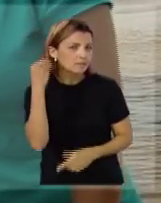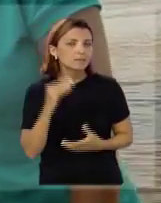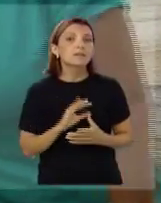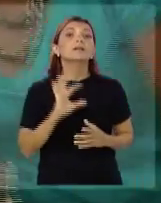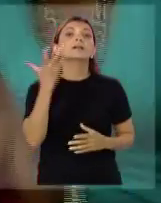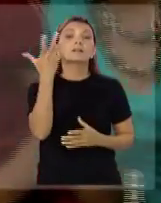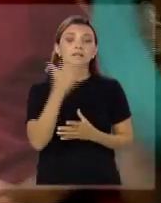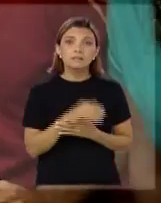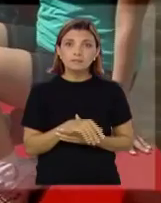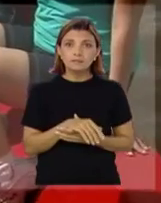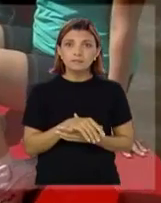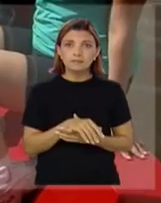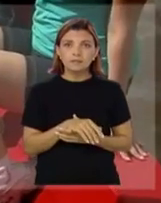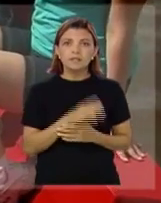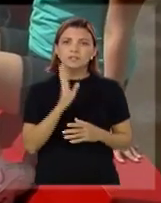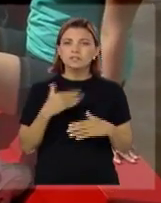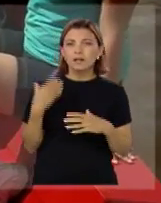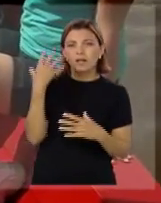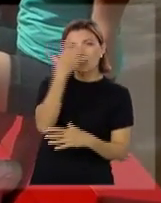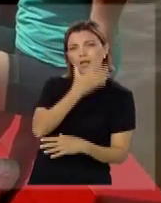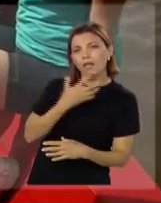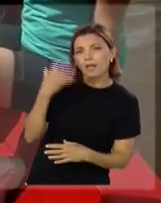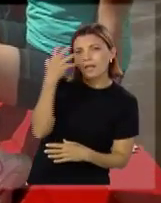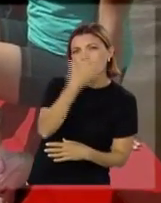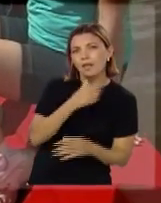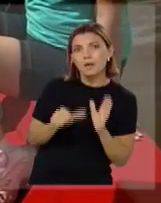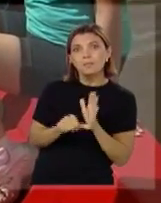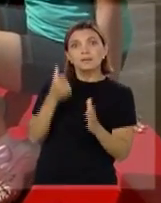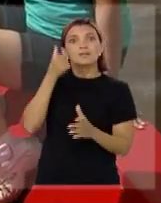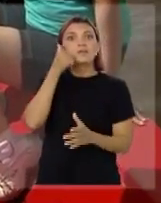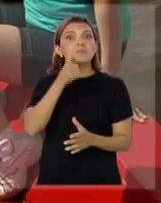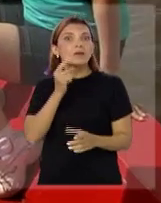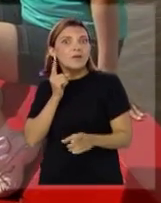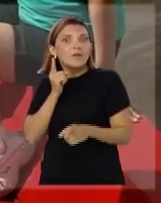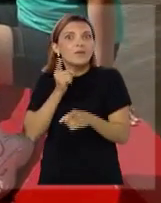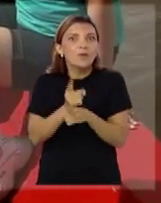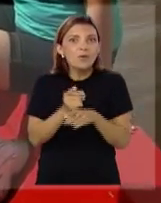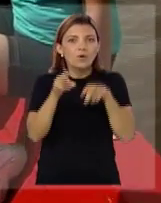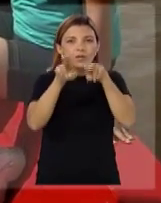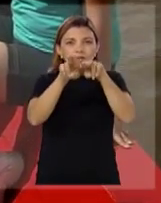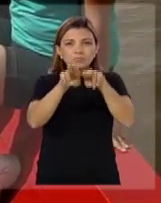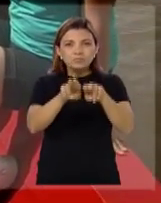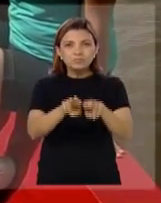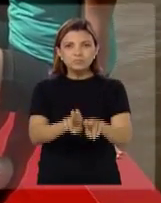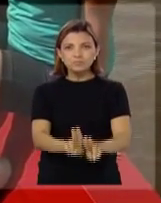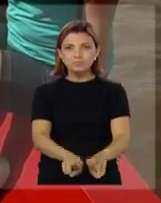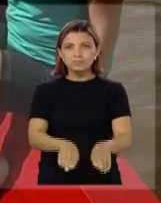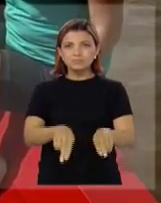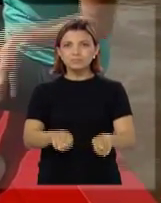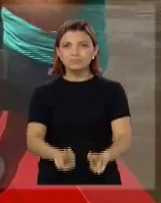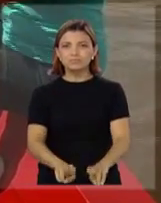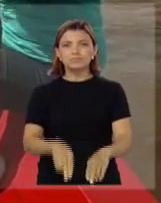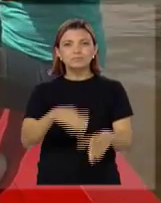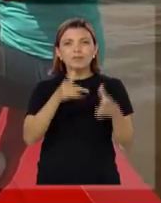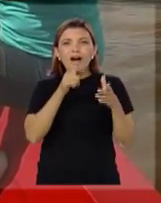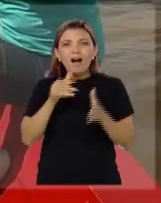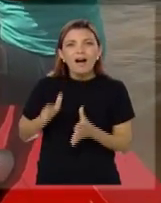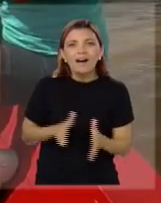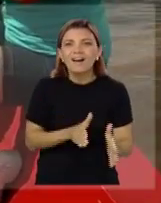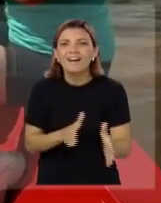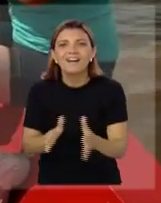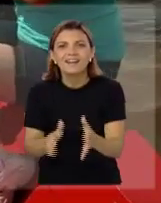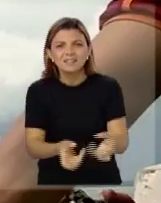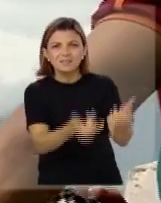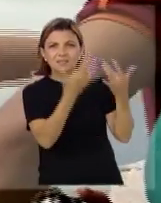chavequeiro. Mas e aí, Irani? E aí? E aí ele conquista e encanta a primeira jovem que ele encontra. A leva pro fundo do rio. Ai, não precisa